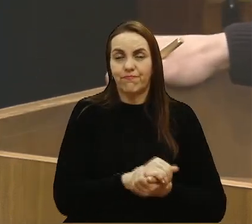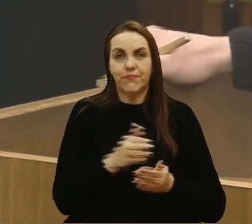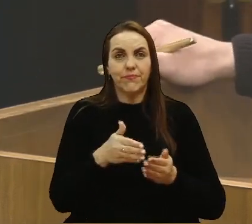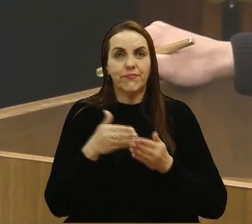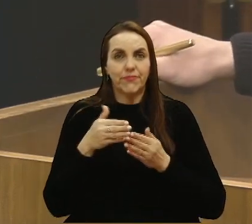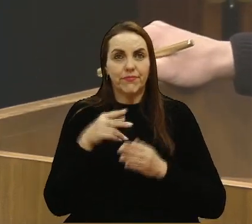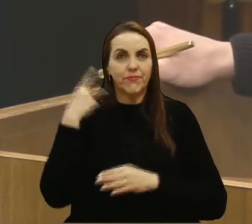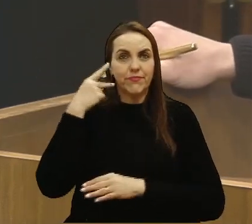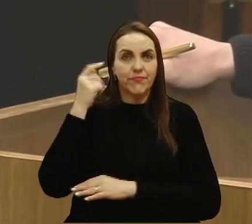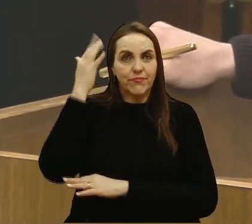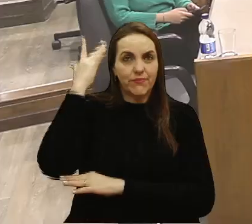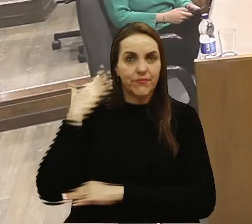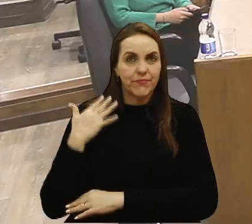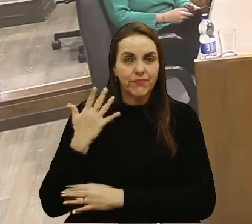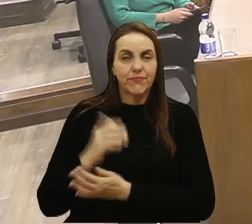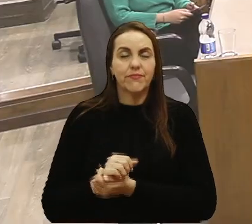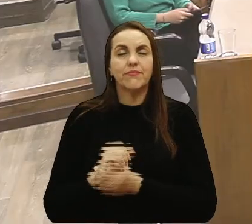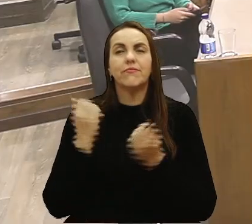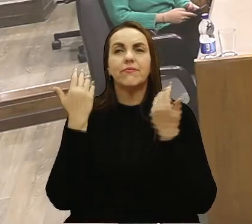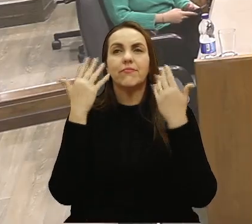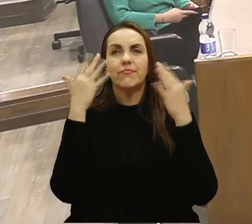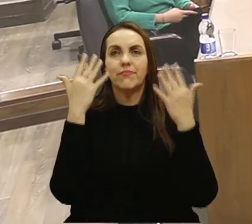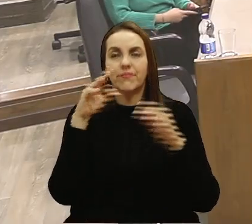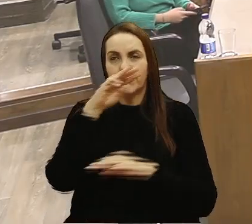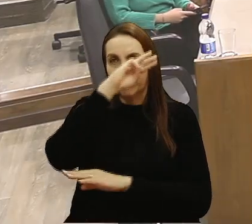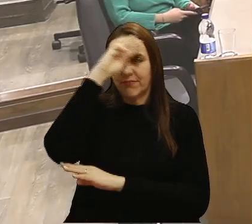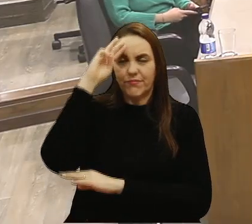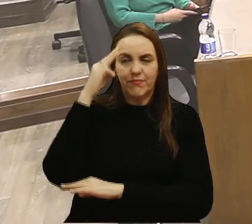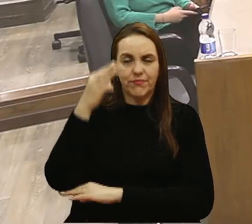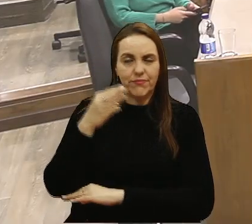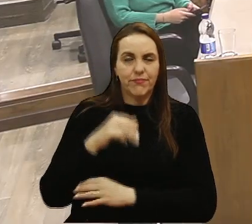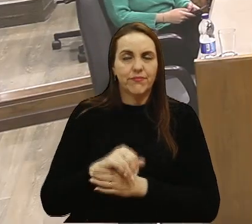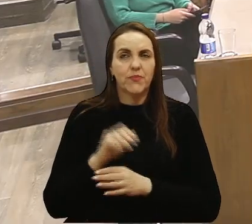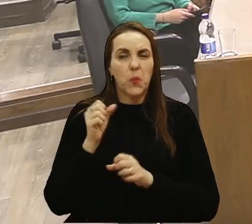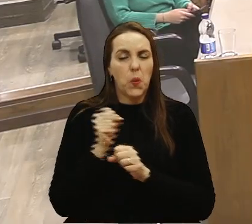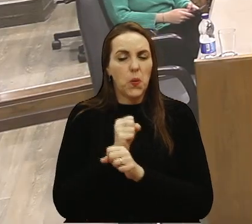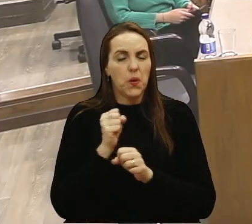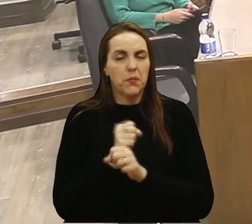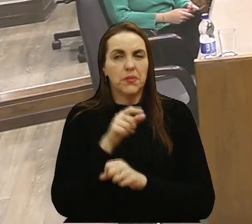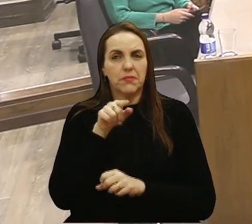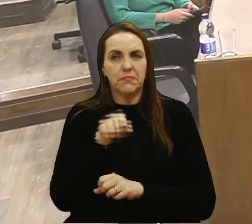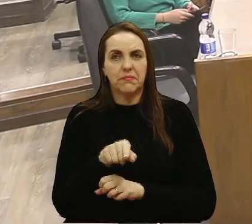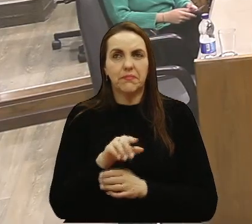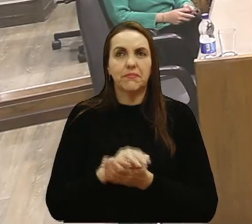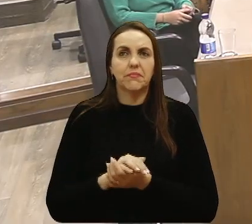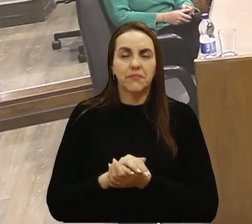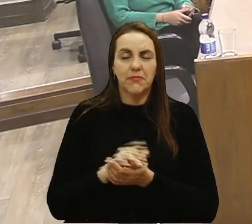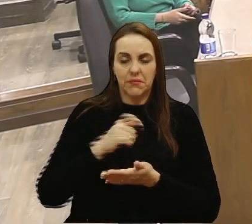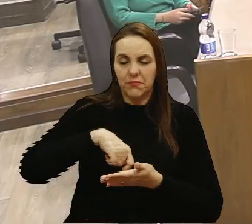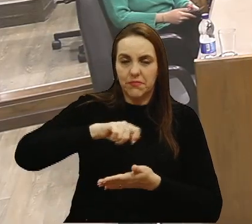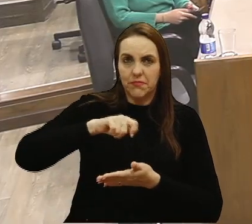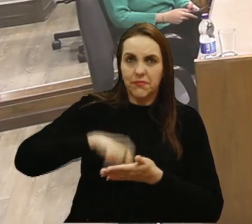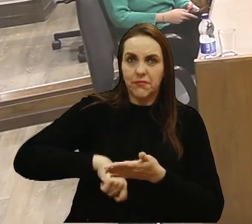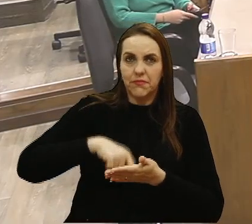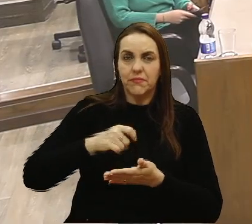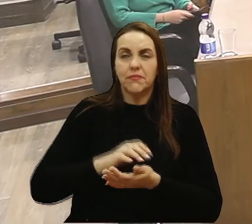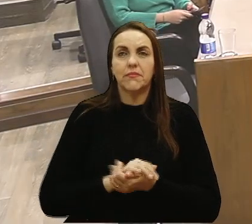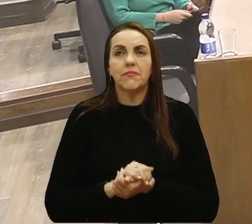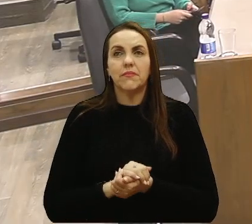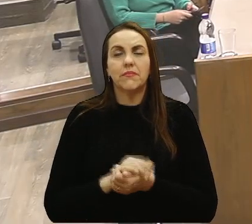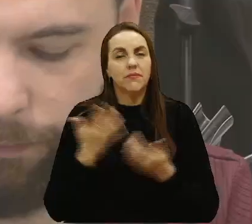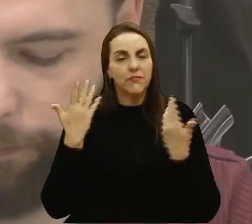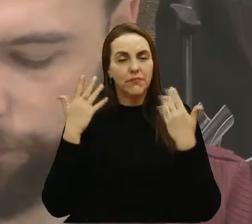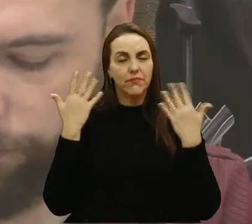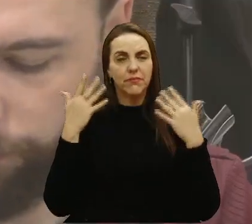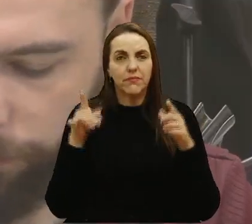gentileza, vereadora Daiane. Parabéns, vereador Juliano Valim, por trazer essas obras, né, que foram assinadas ali. E